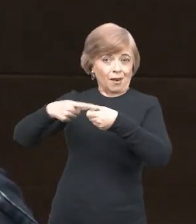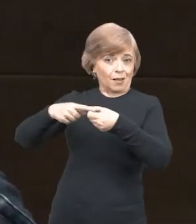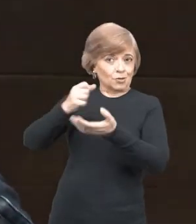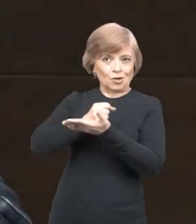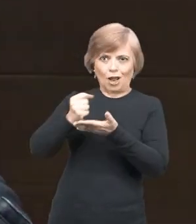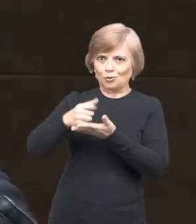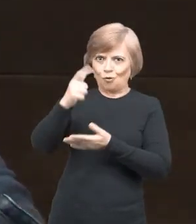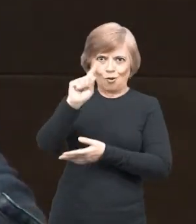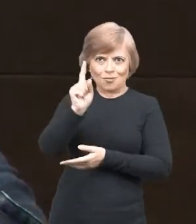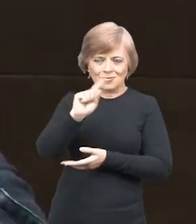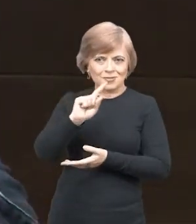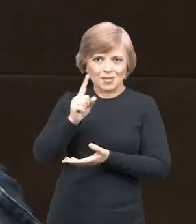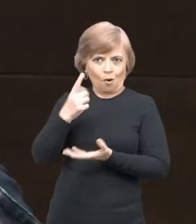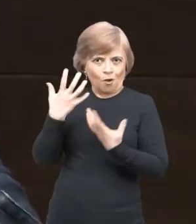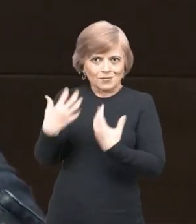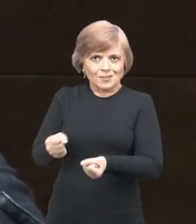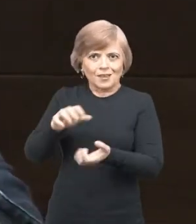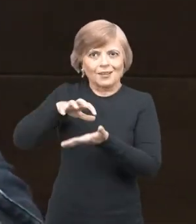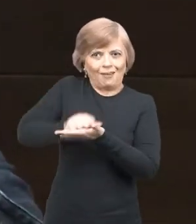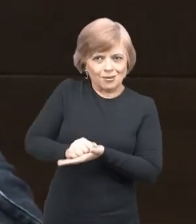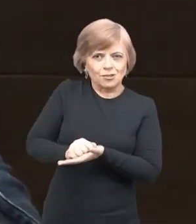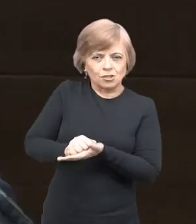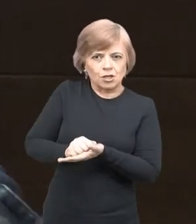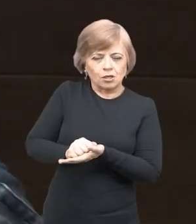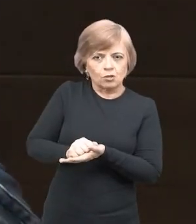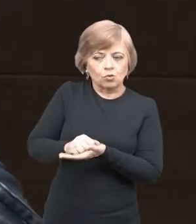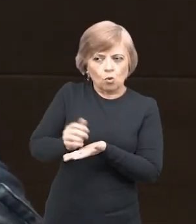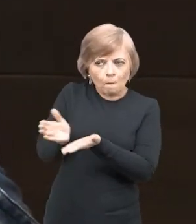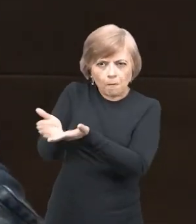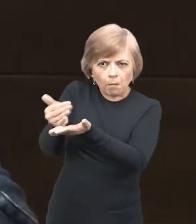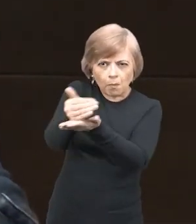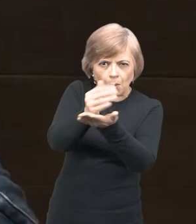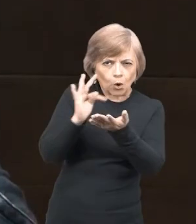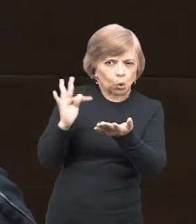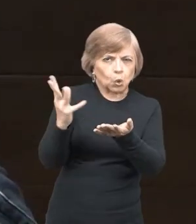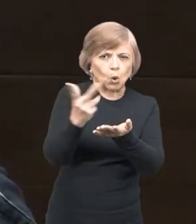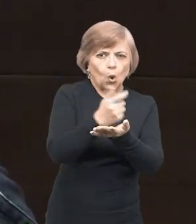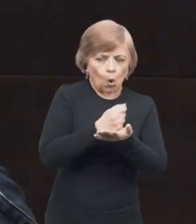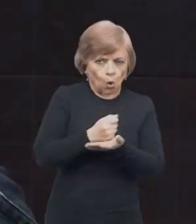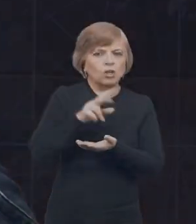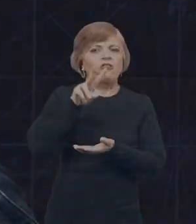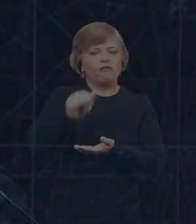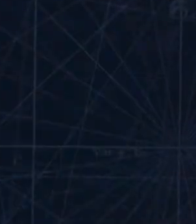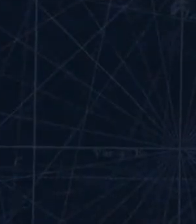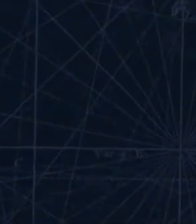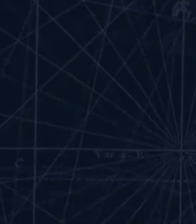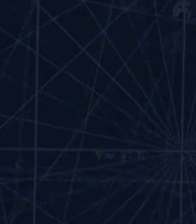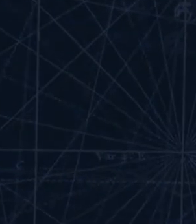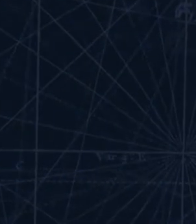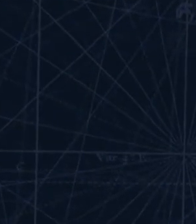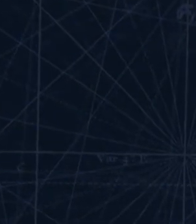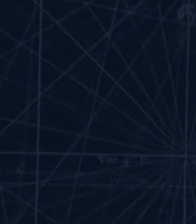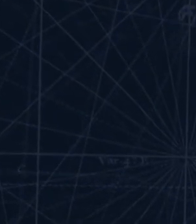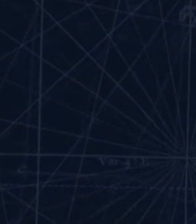período de pandemia, para tentar regularizar a situação de todas as crianças prejudicadas.